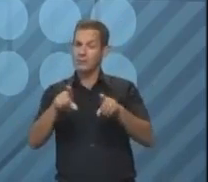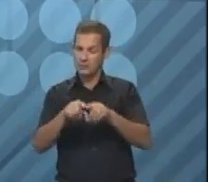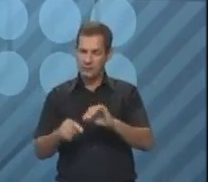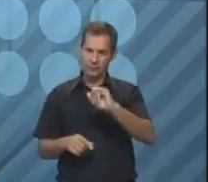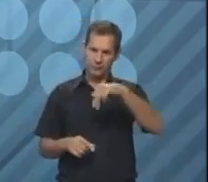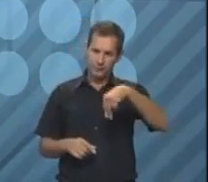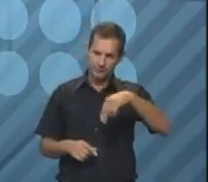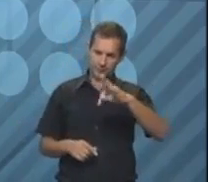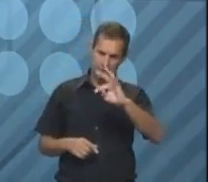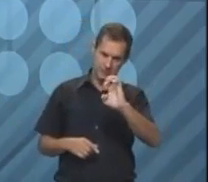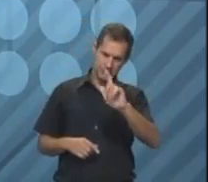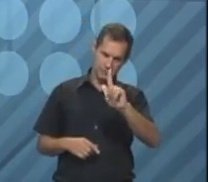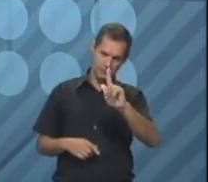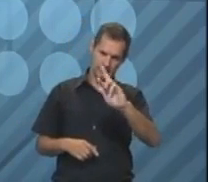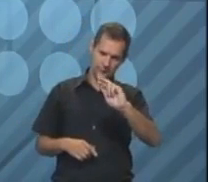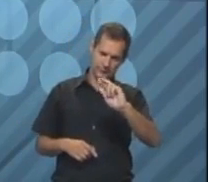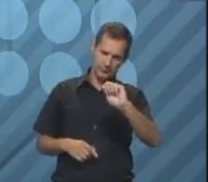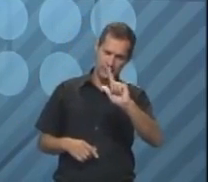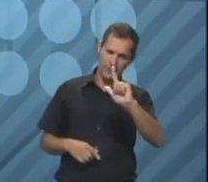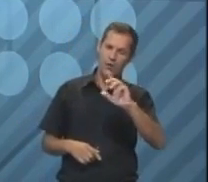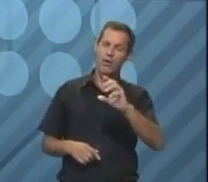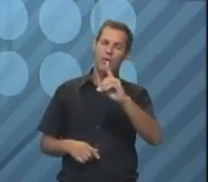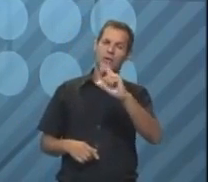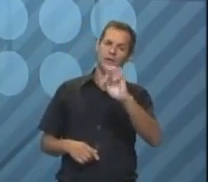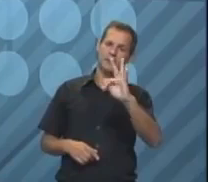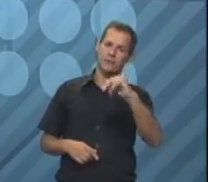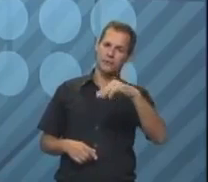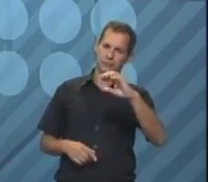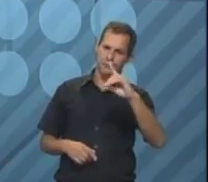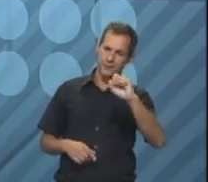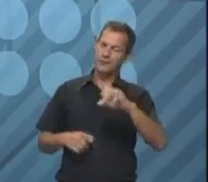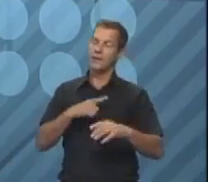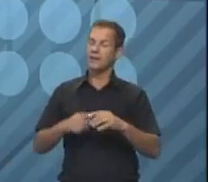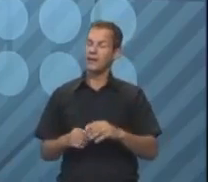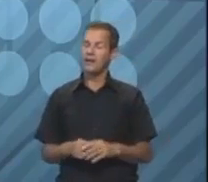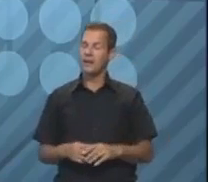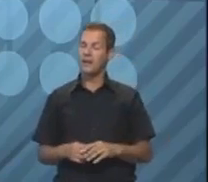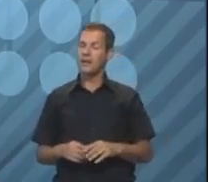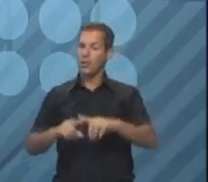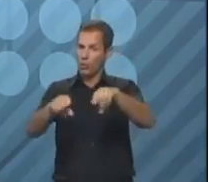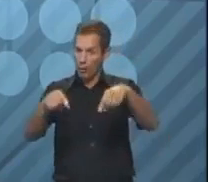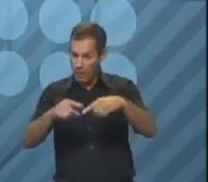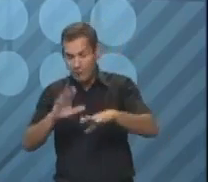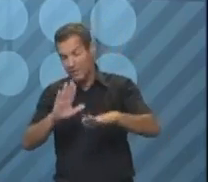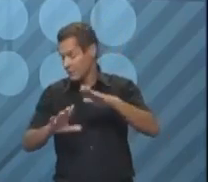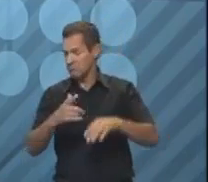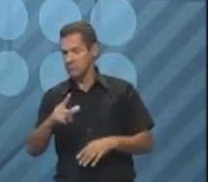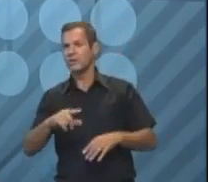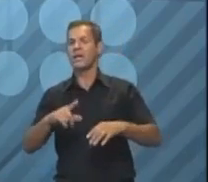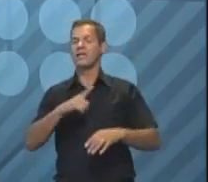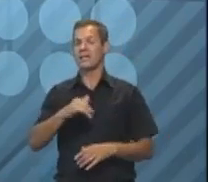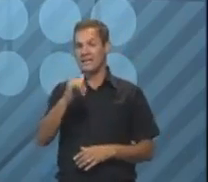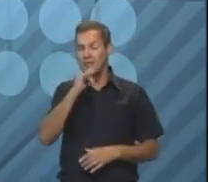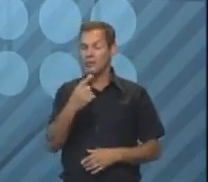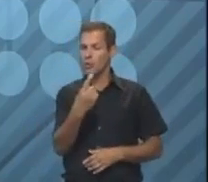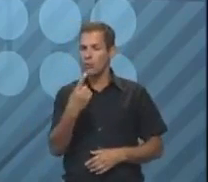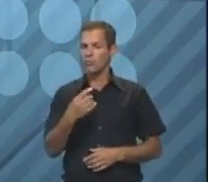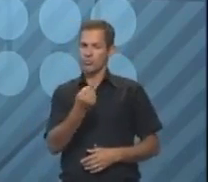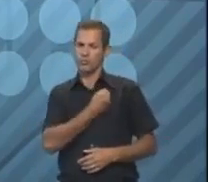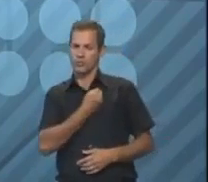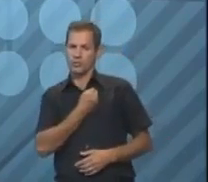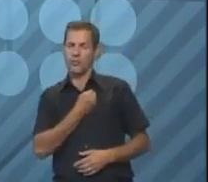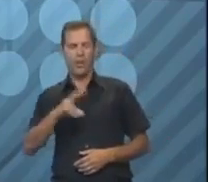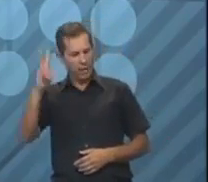as integrais definidas. As integrais definidas, elas podem nos dar uma área, mas nem sempre, Há casos que elas nos dão apenas um